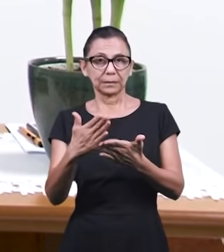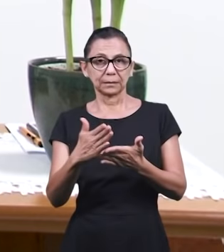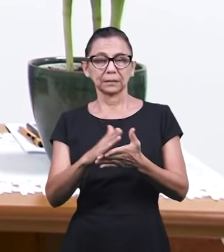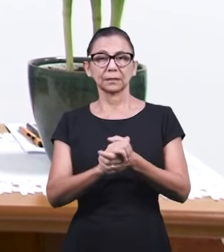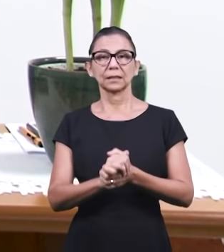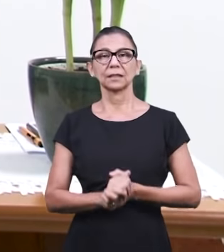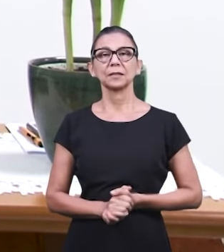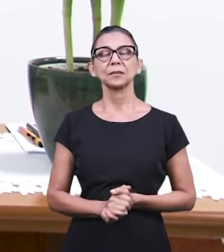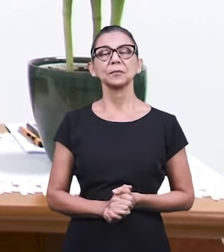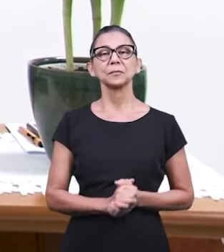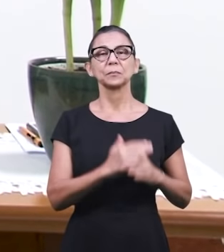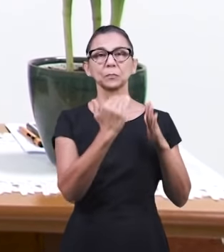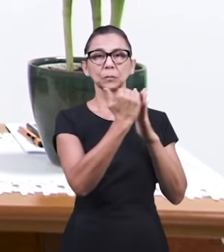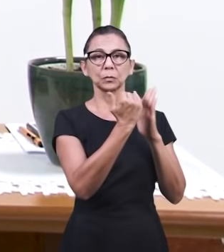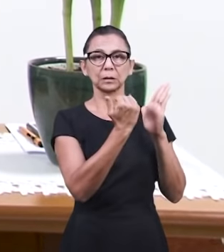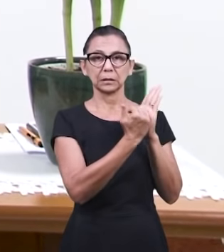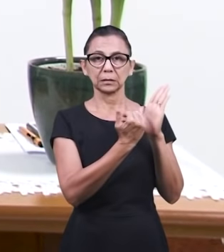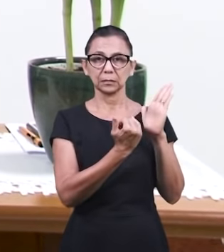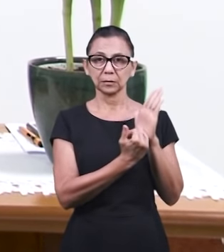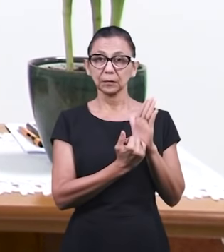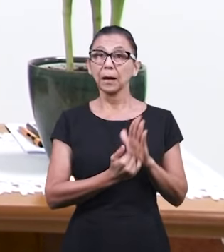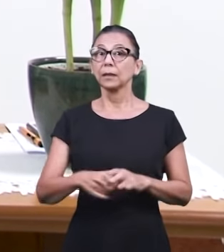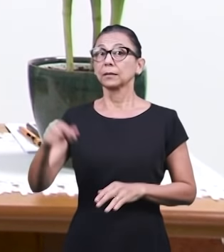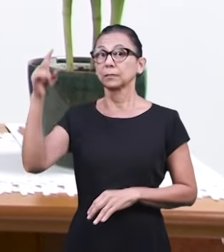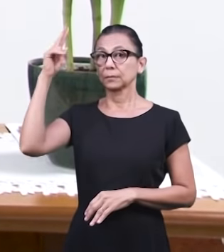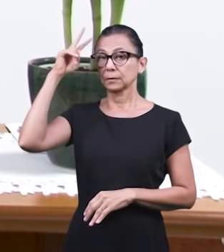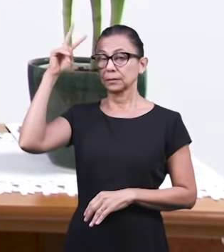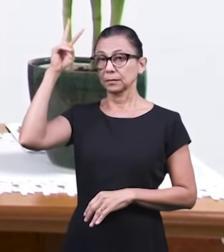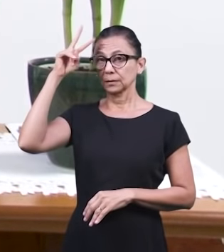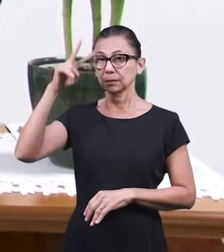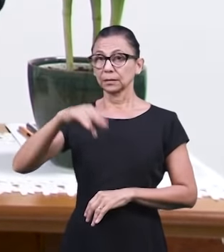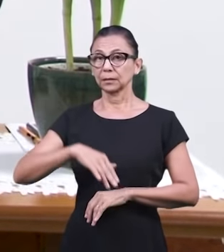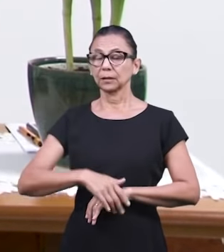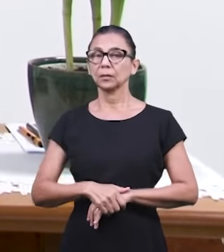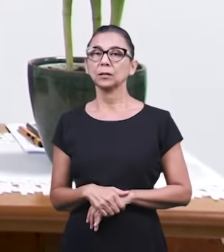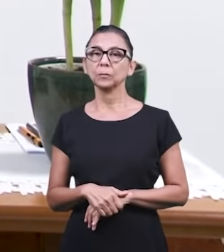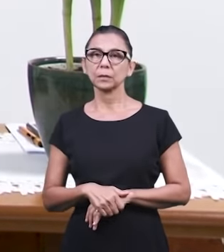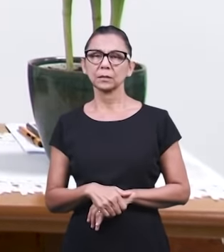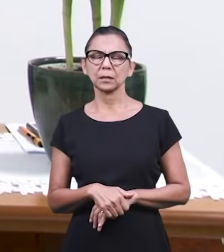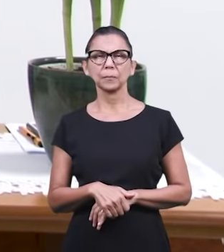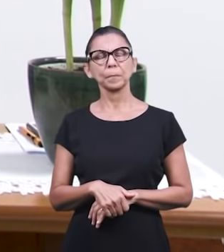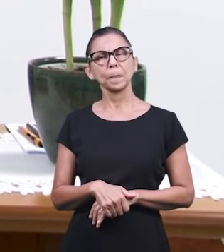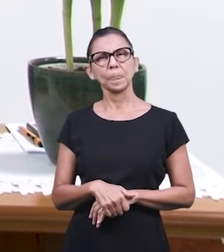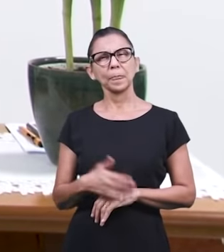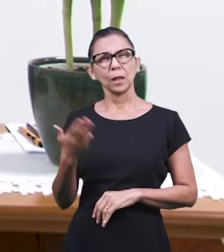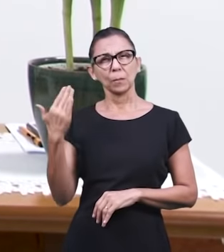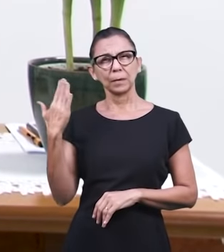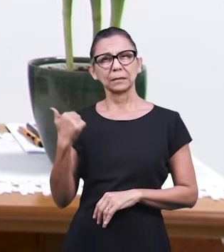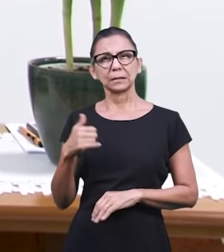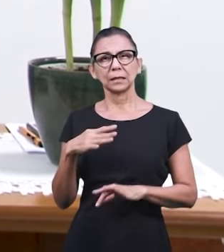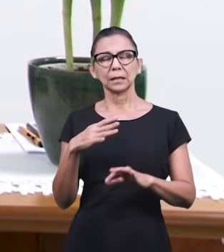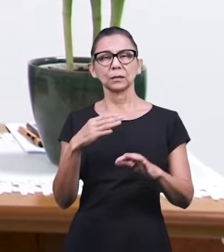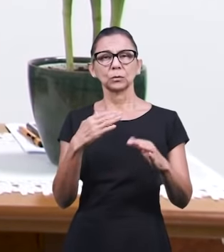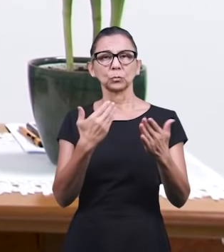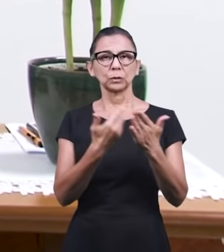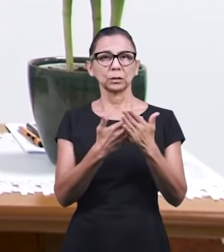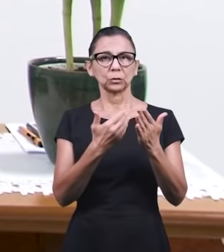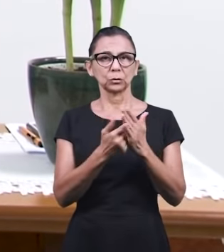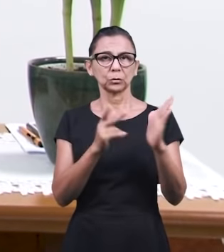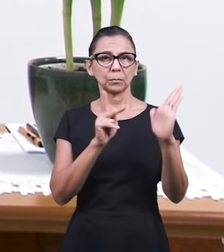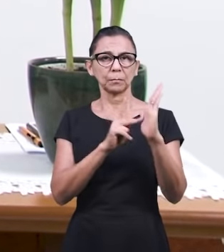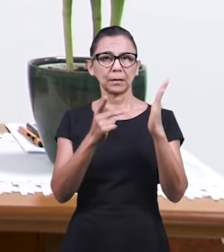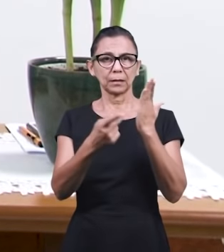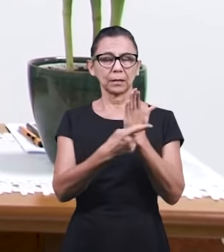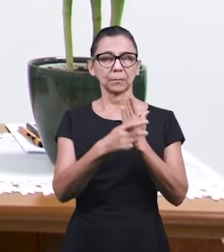a programação desta tarde, lembrando que demos uma pausa no estudo que vínhamos realizando acerca da parábola das